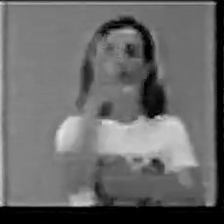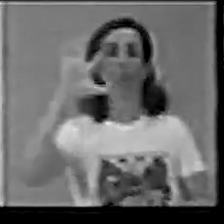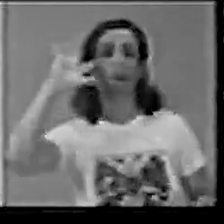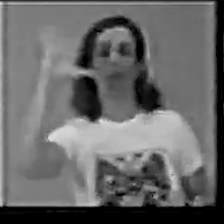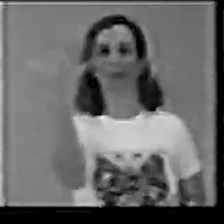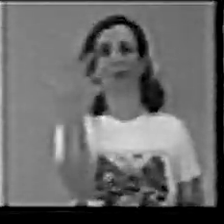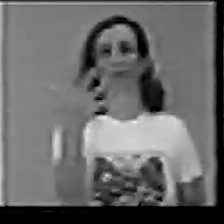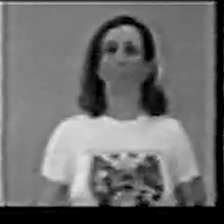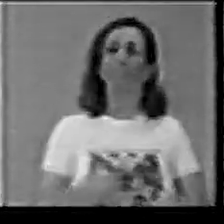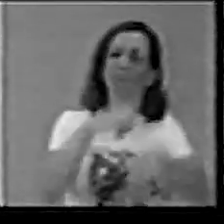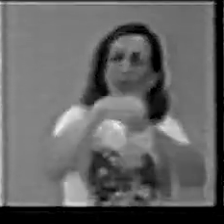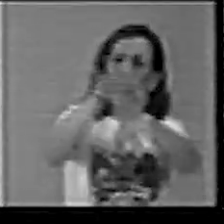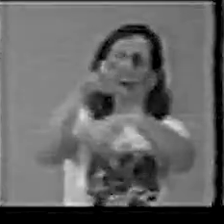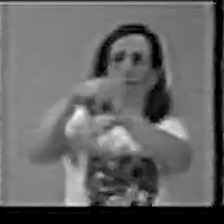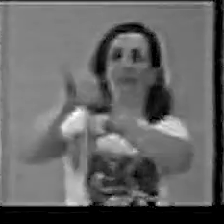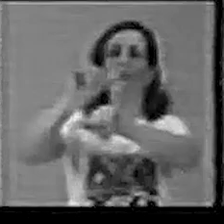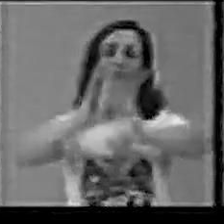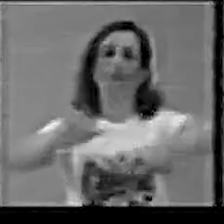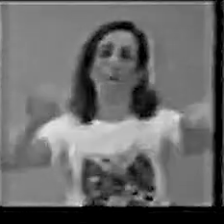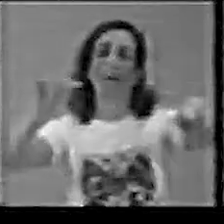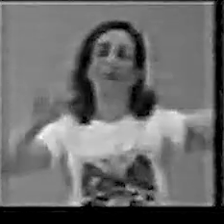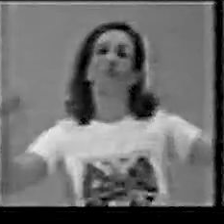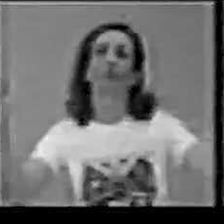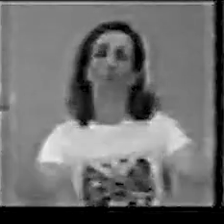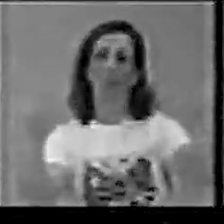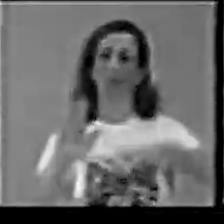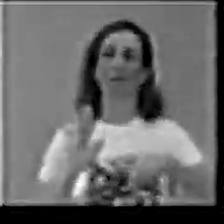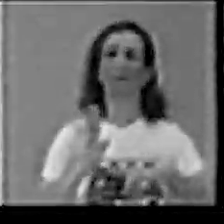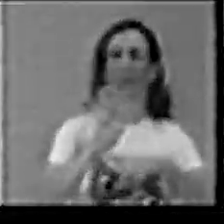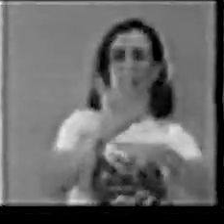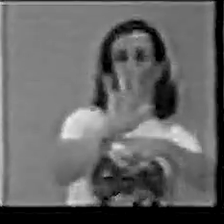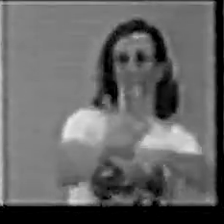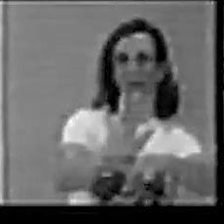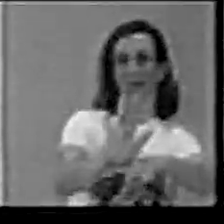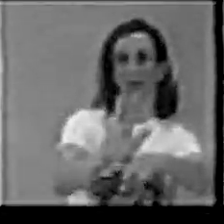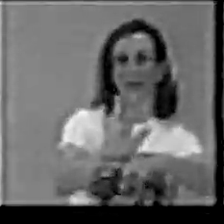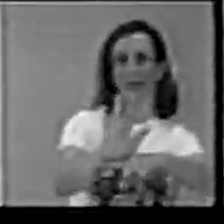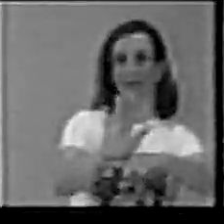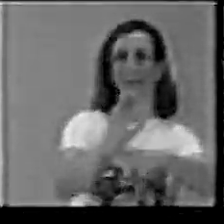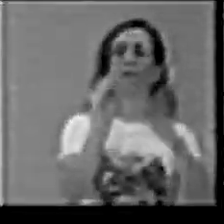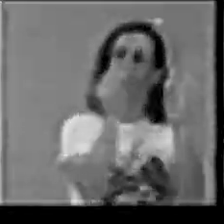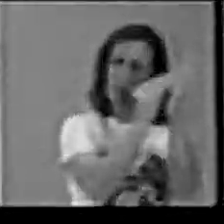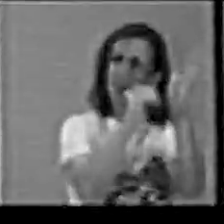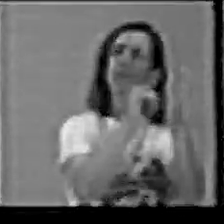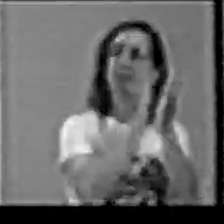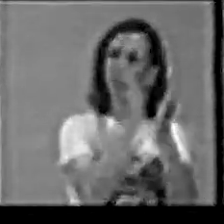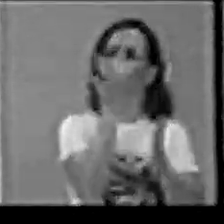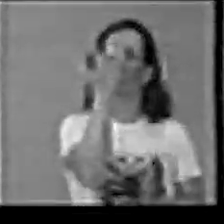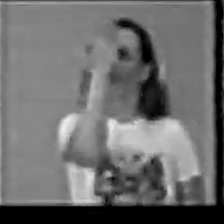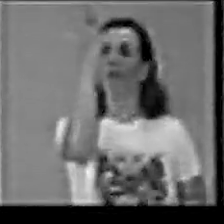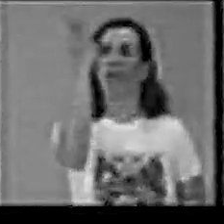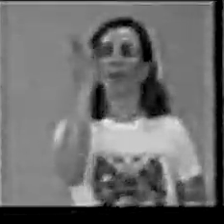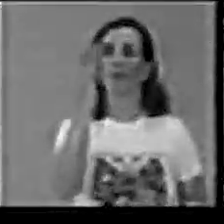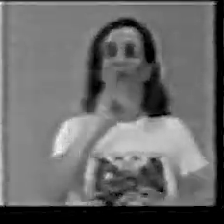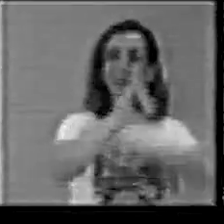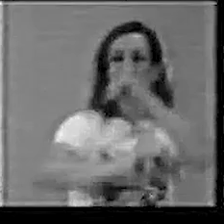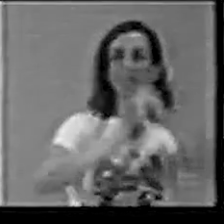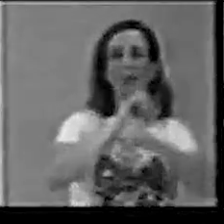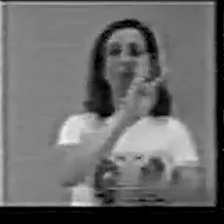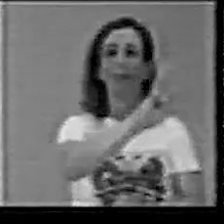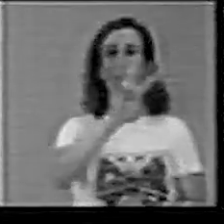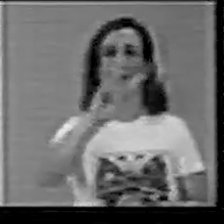para acabar com isso. Vamos levar a todos a informação e a possibilidade de ajuda. Faça o cadastro. É